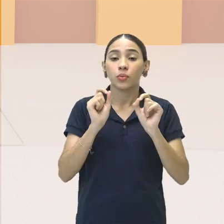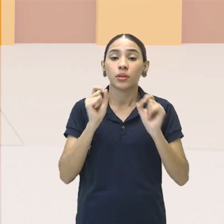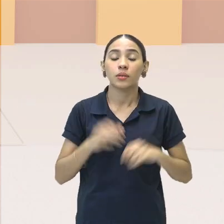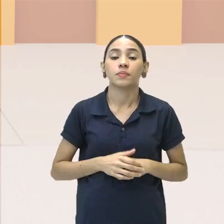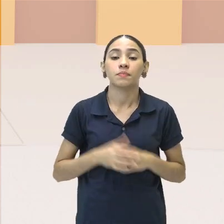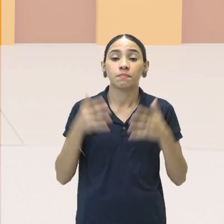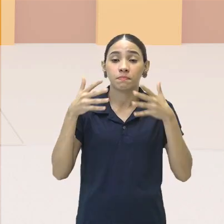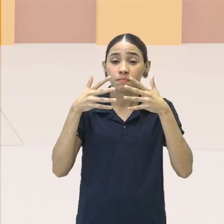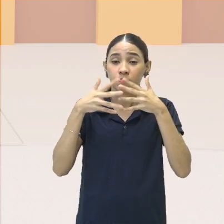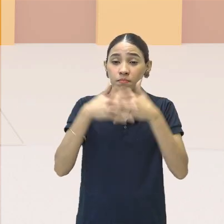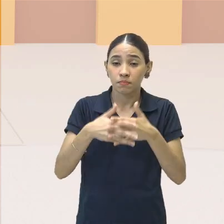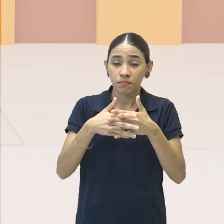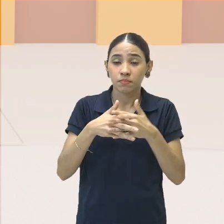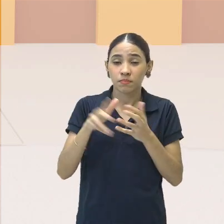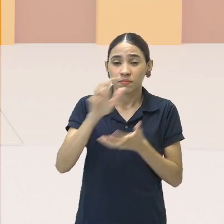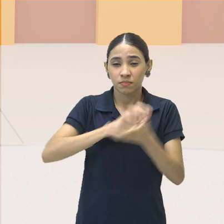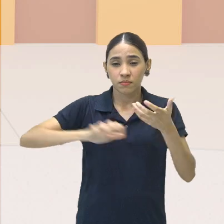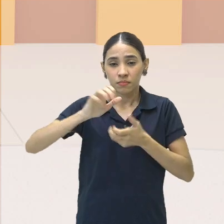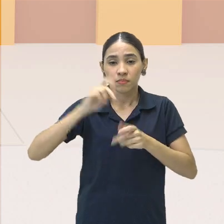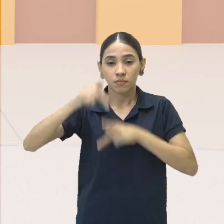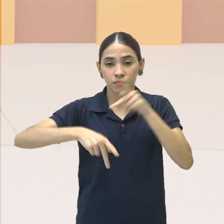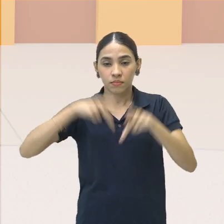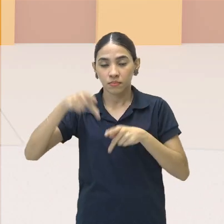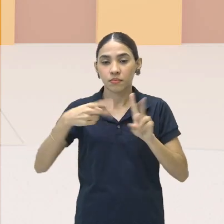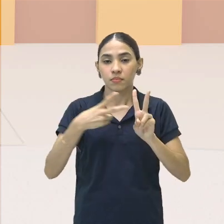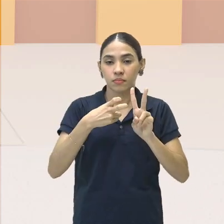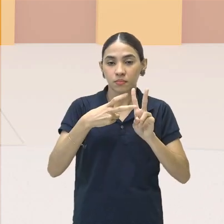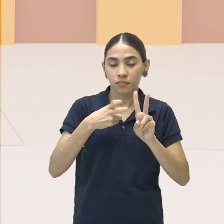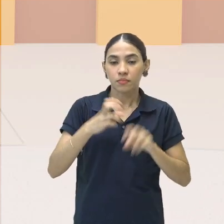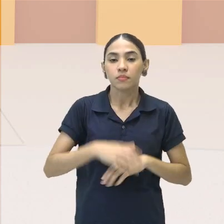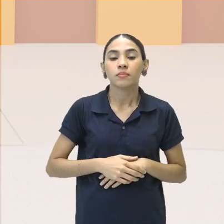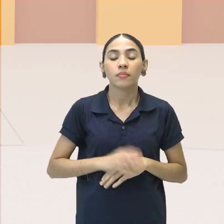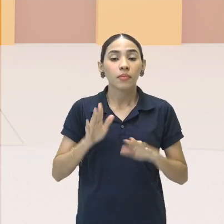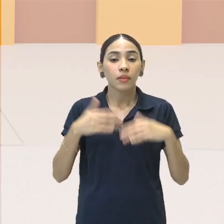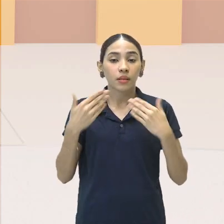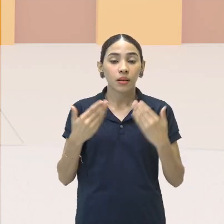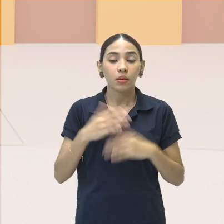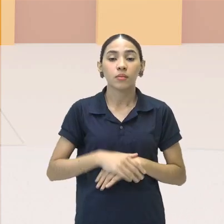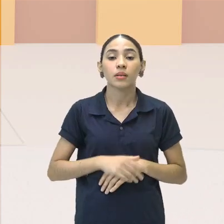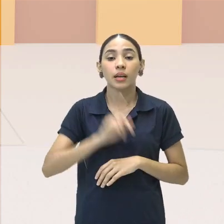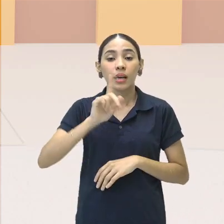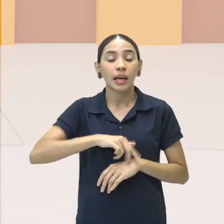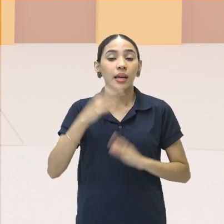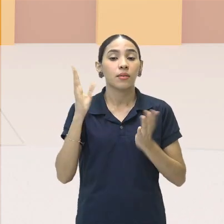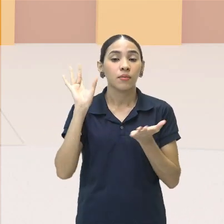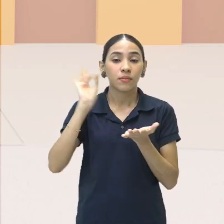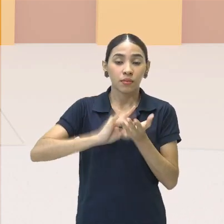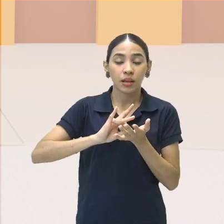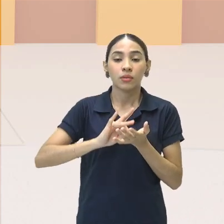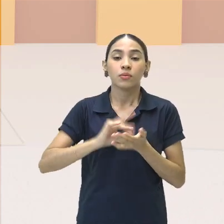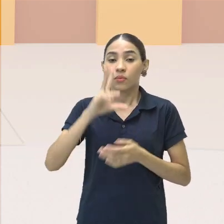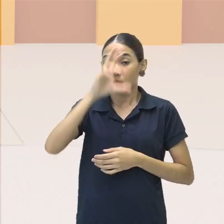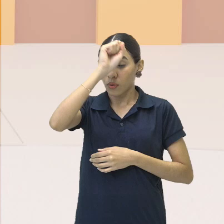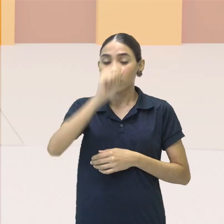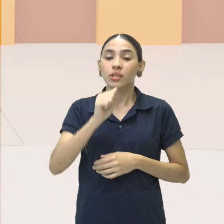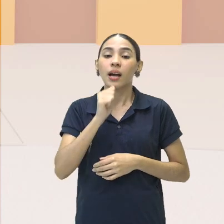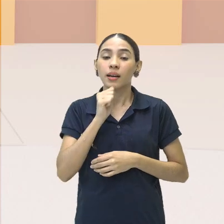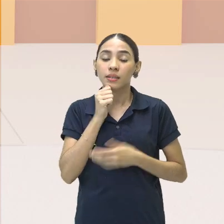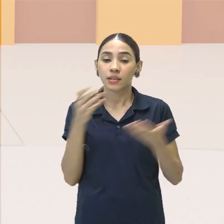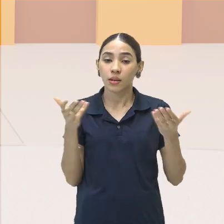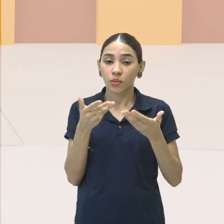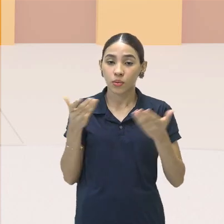de conflitos com os povos indígenas. Então, isso é uma realidade presente ainda